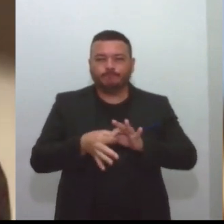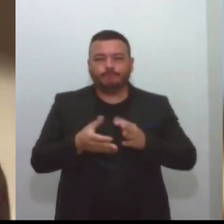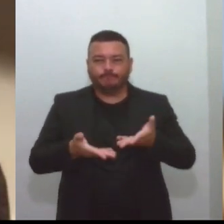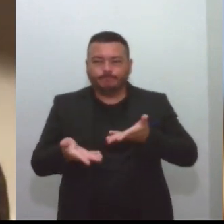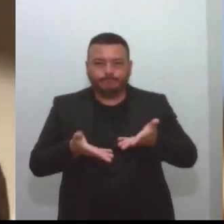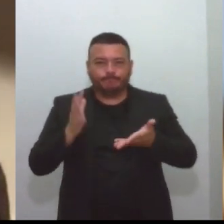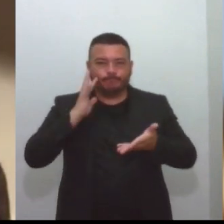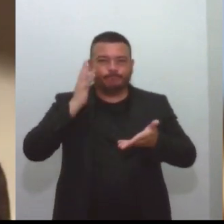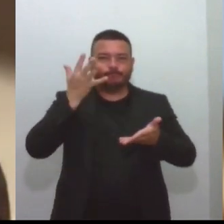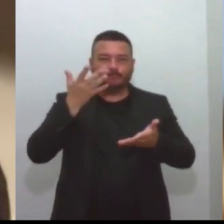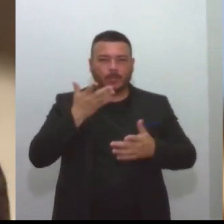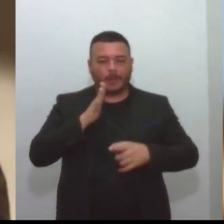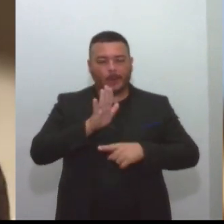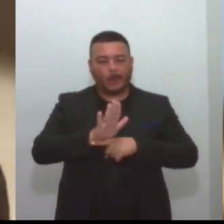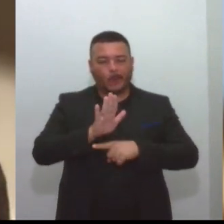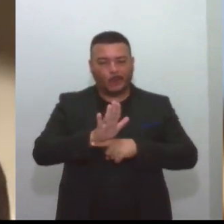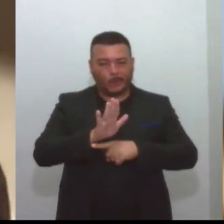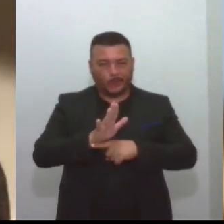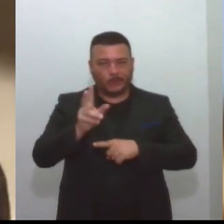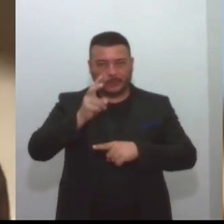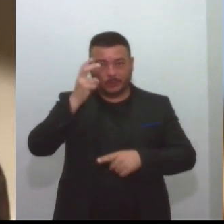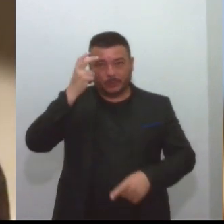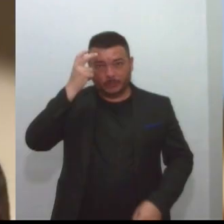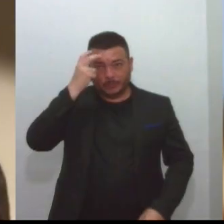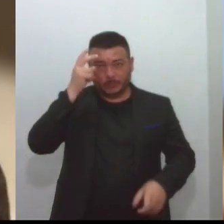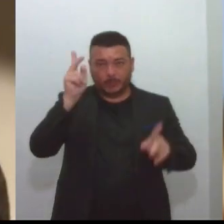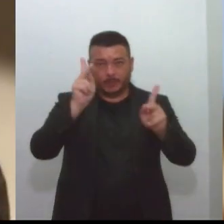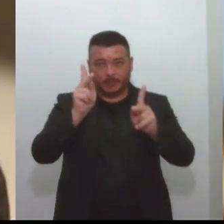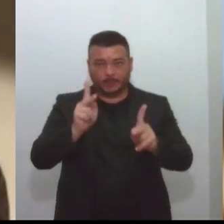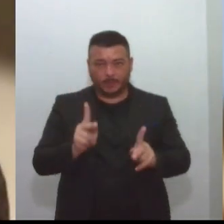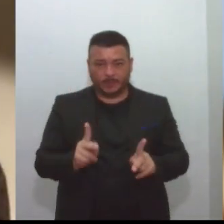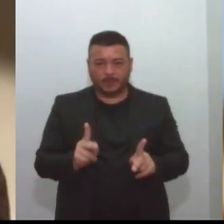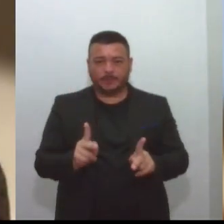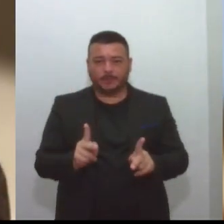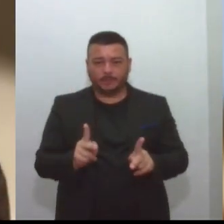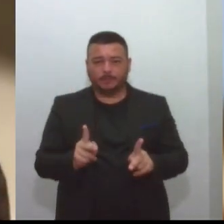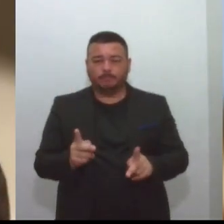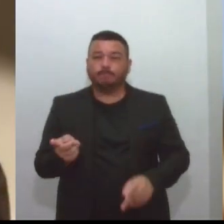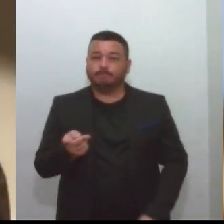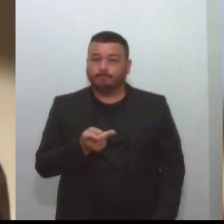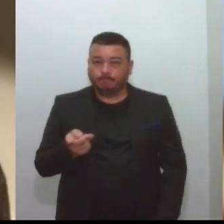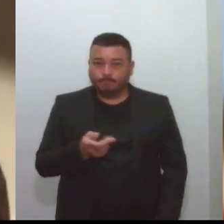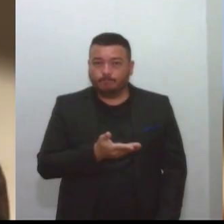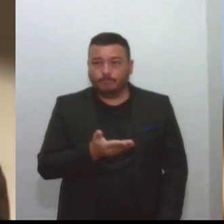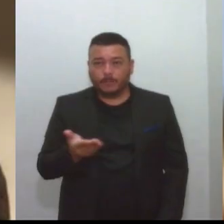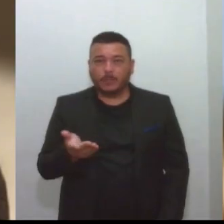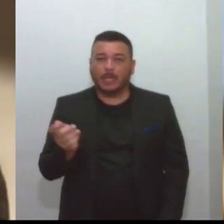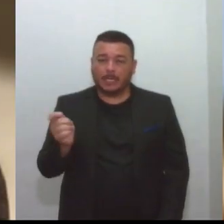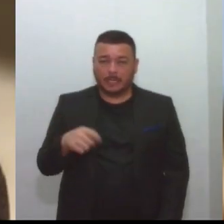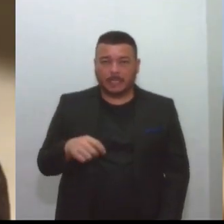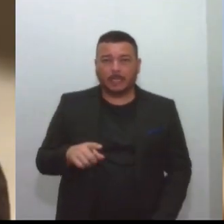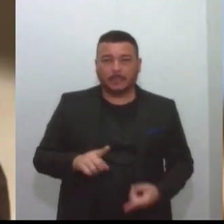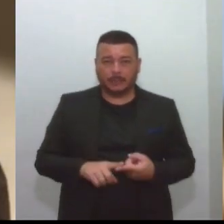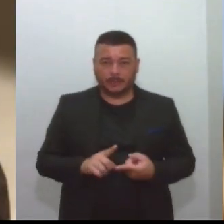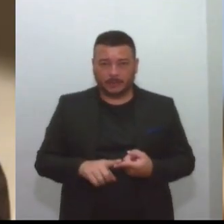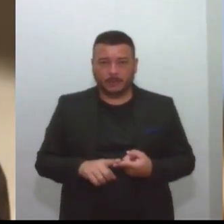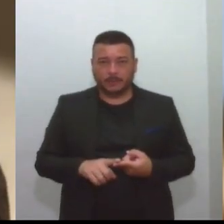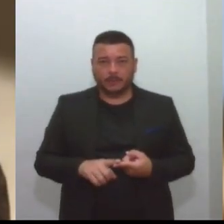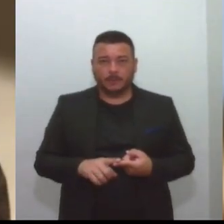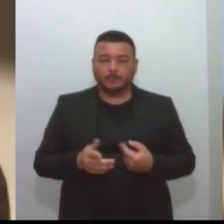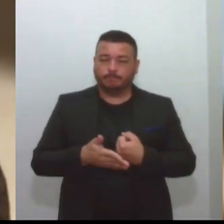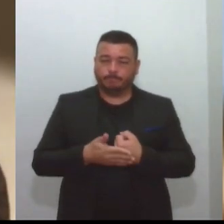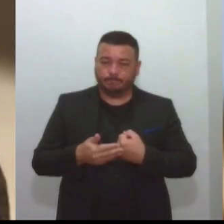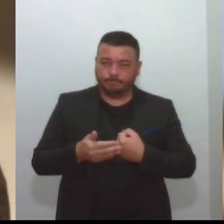prol da cultura da paz, para que as partes possam, de uma forma cordial, chegar